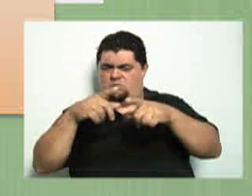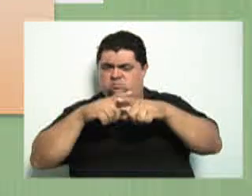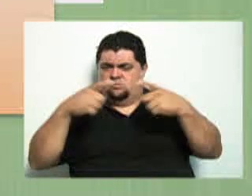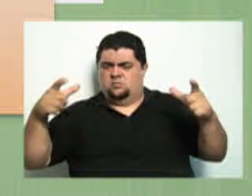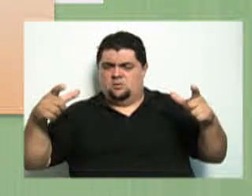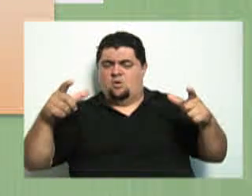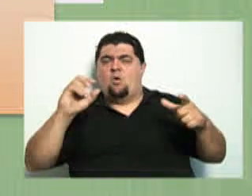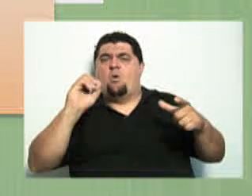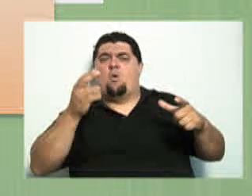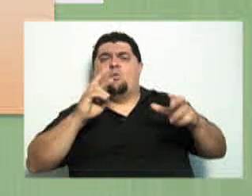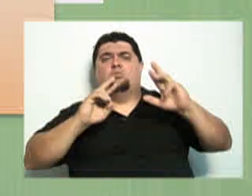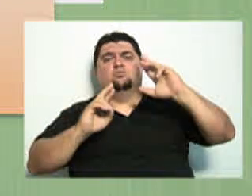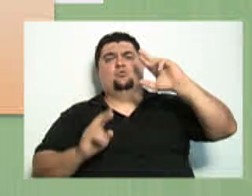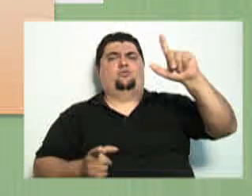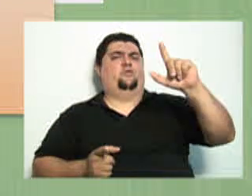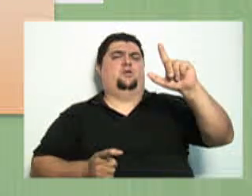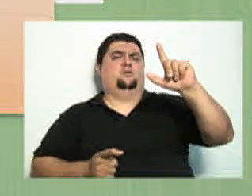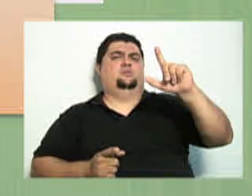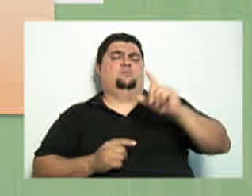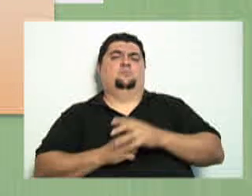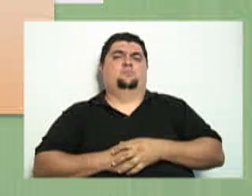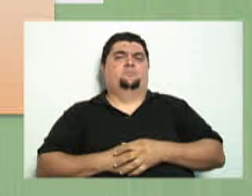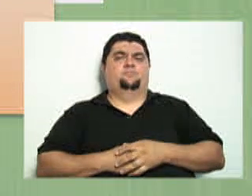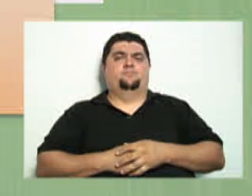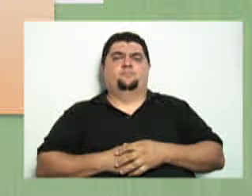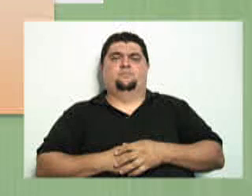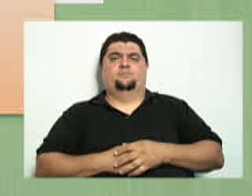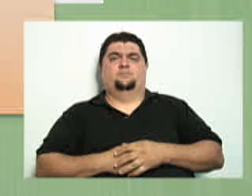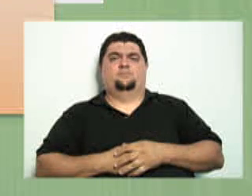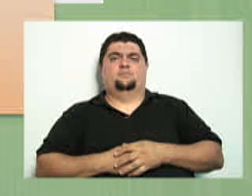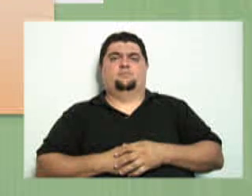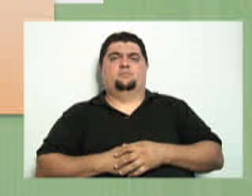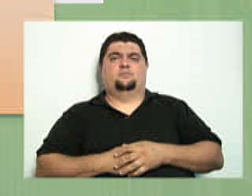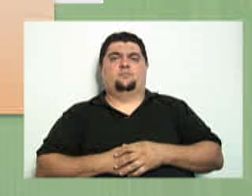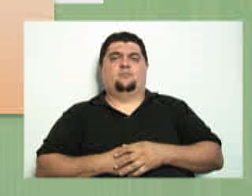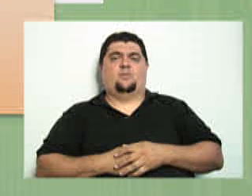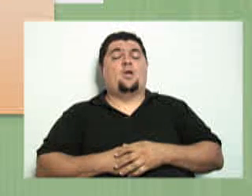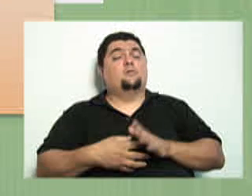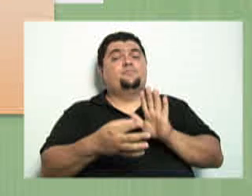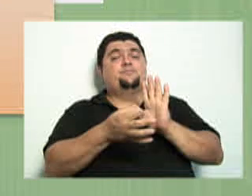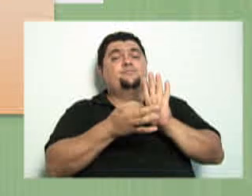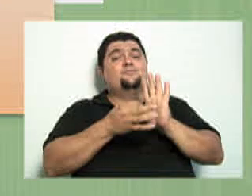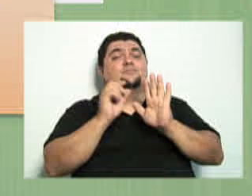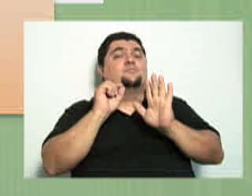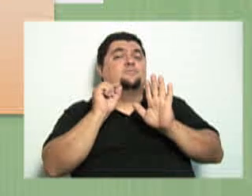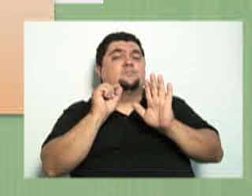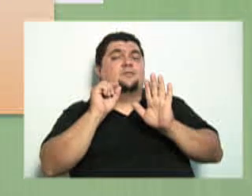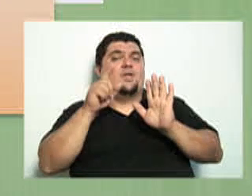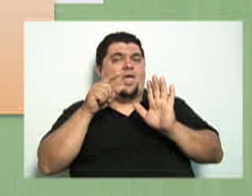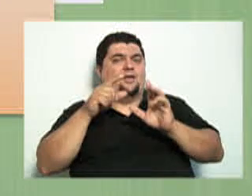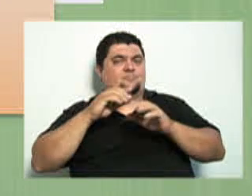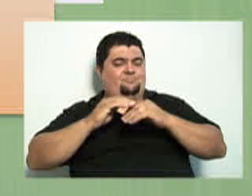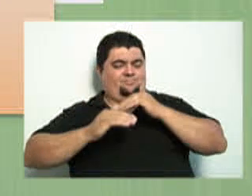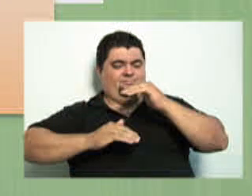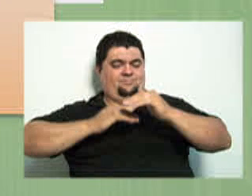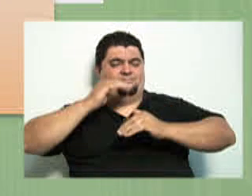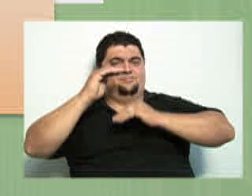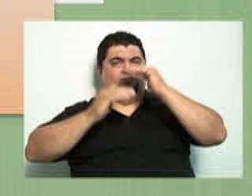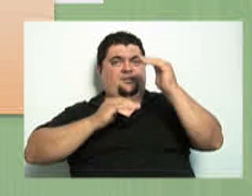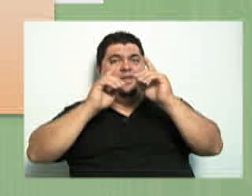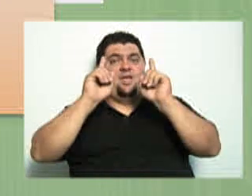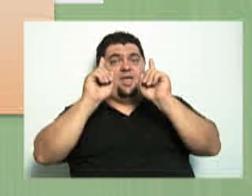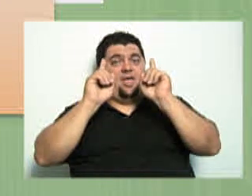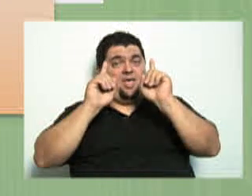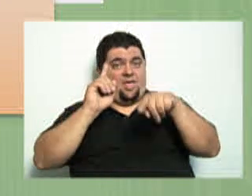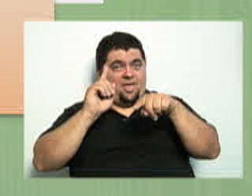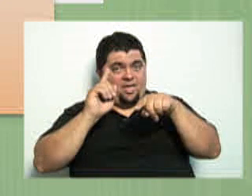ou ele é algo diferente? E a nossa proposta é dizer que desenvolvimento é